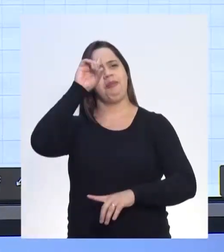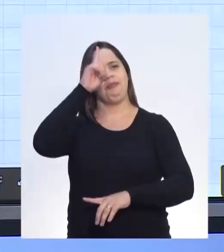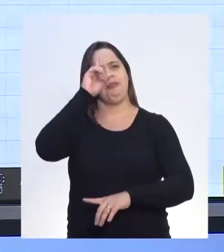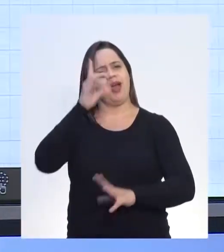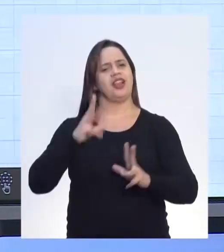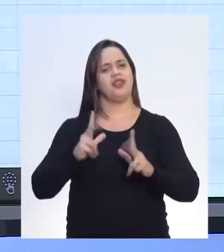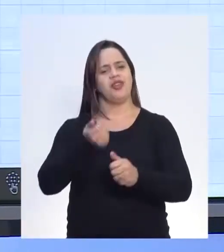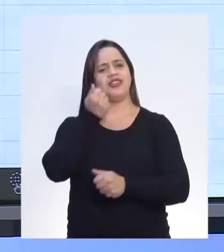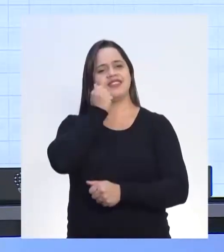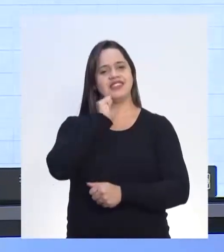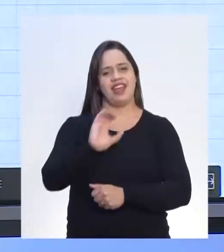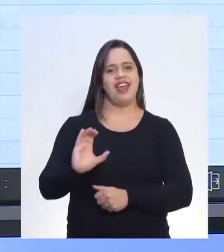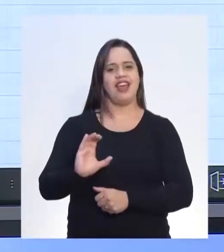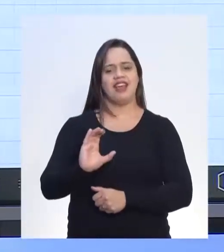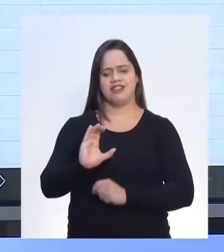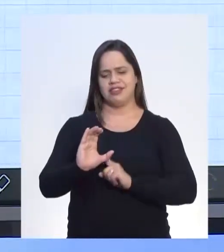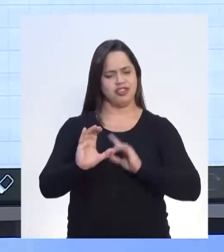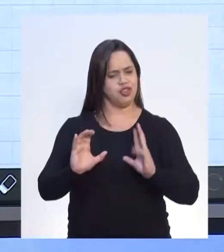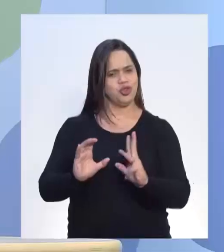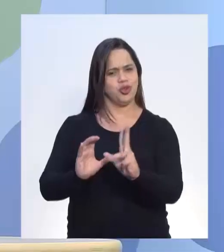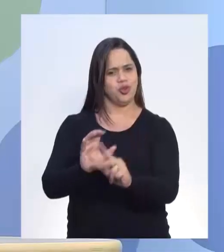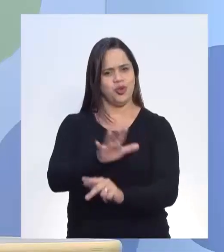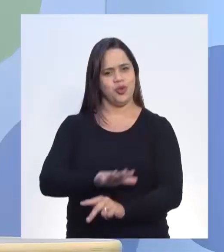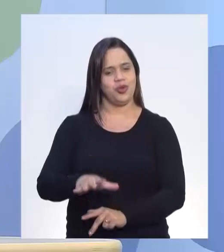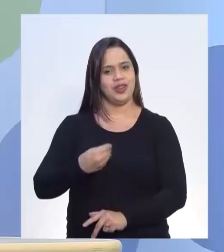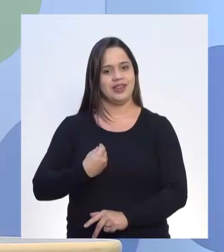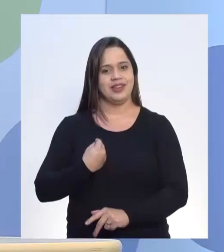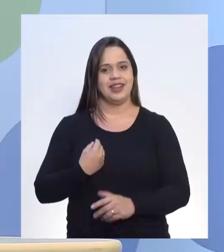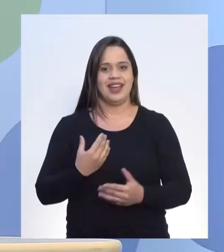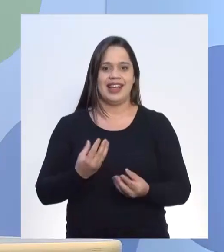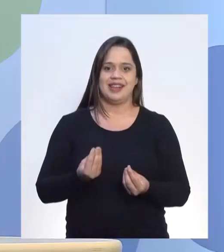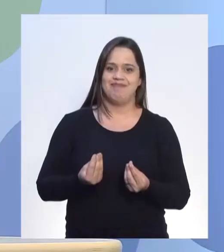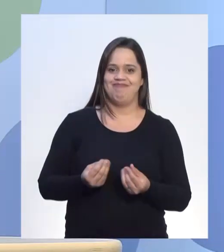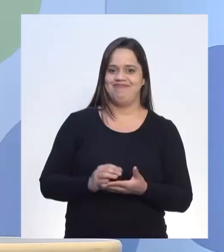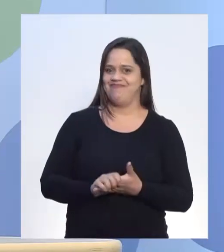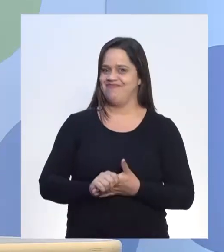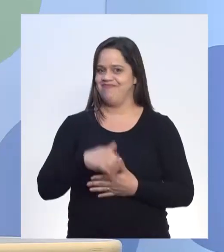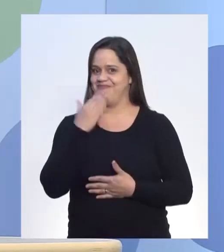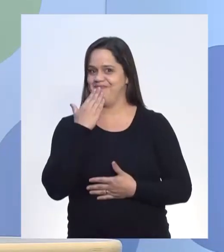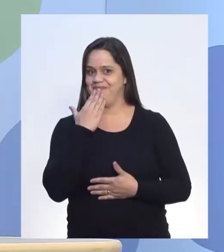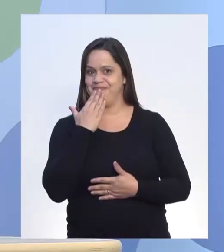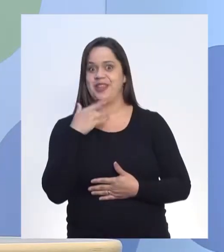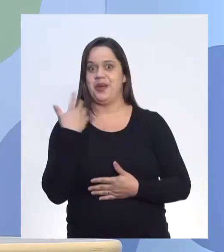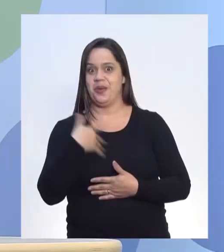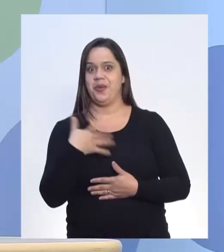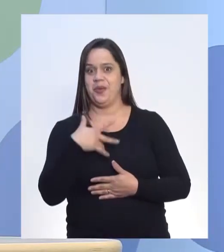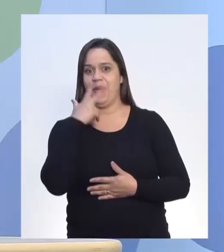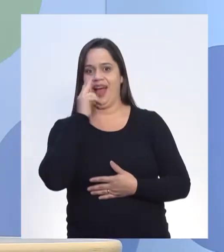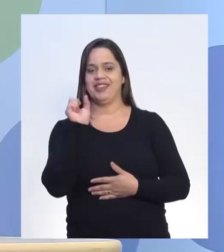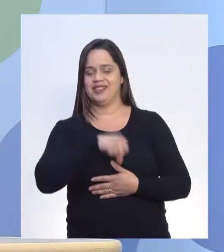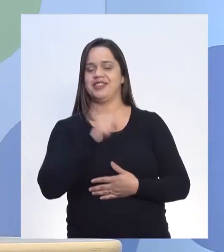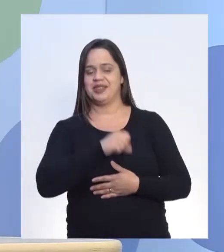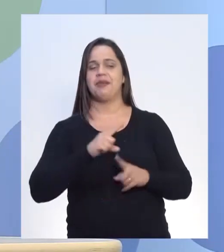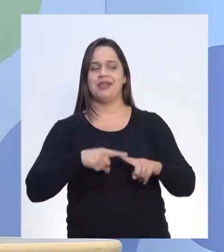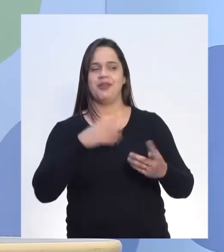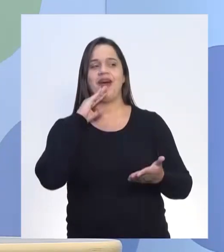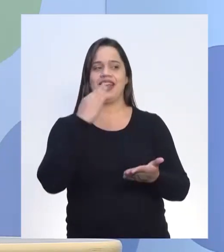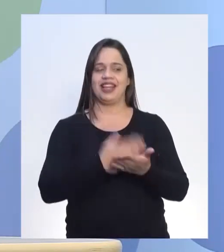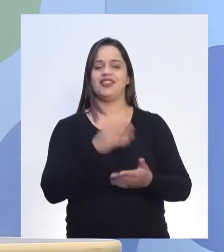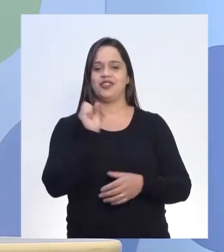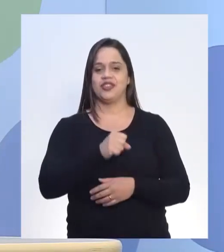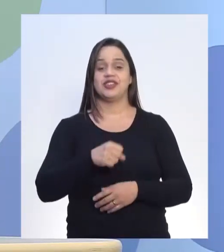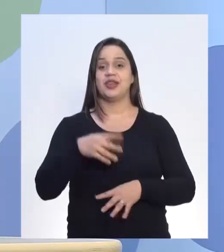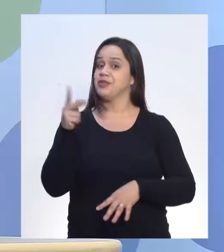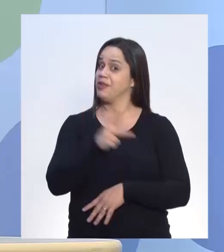a ciência de tudo, né, Jonas? Isso aí dá meio complicação, mas Ah. eu acredito também nisso. Os professores